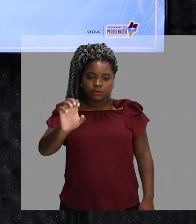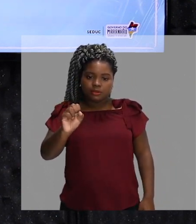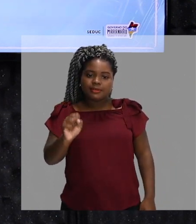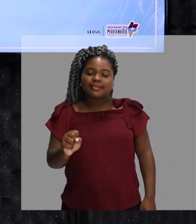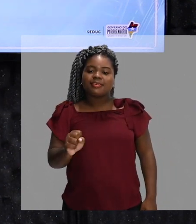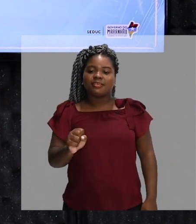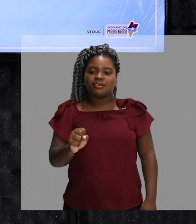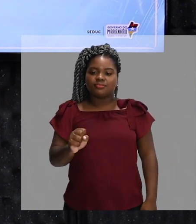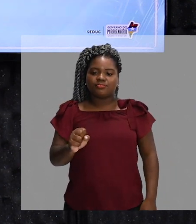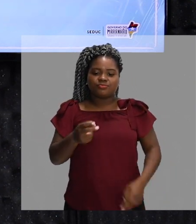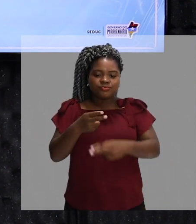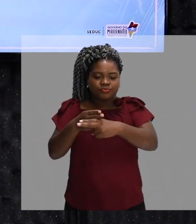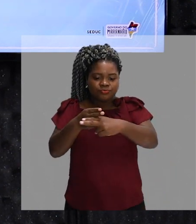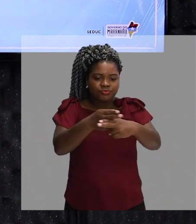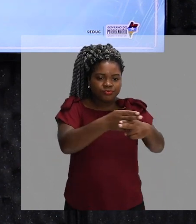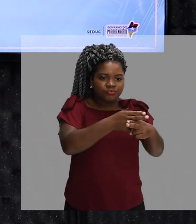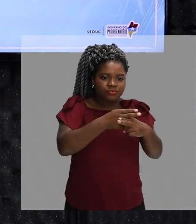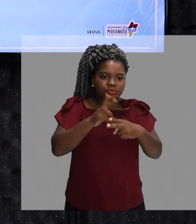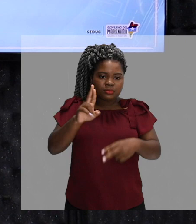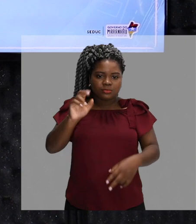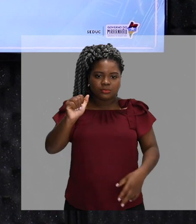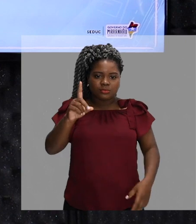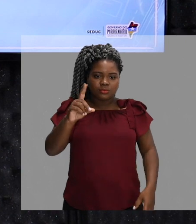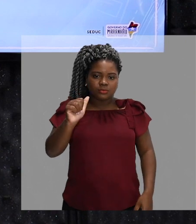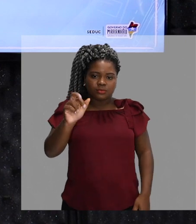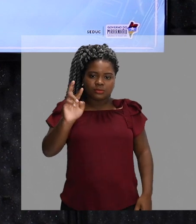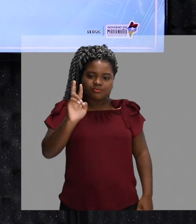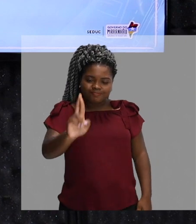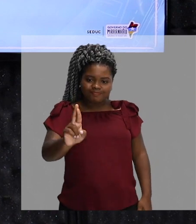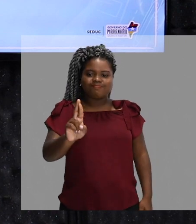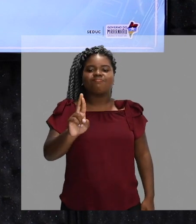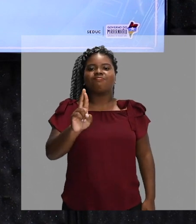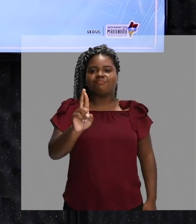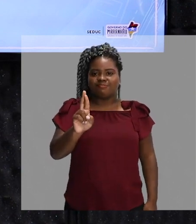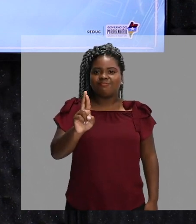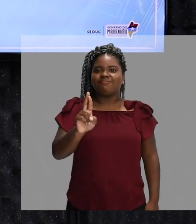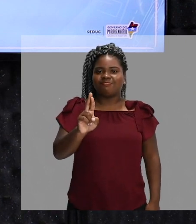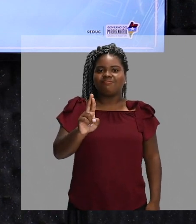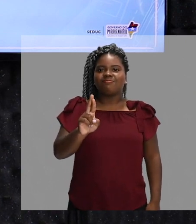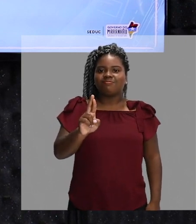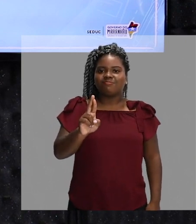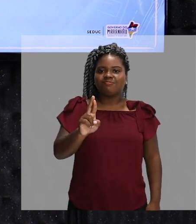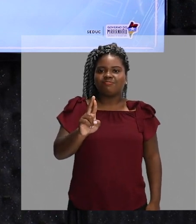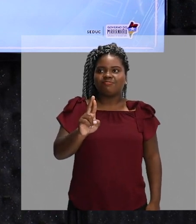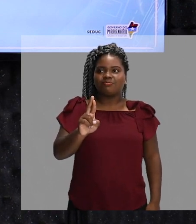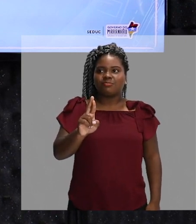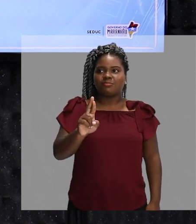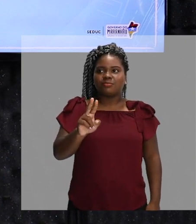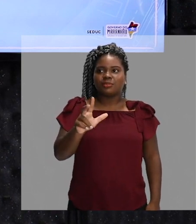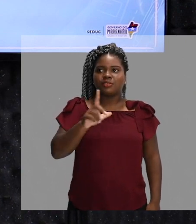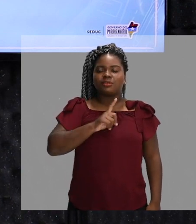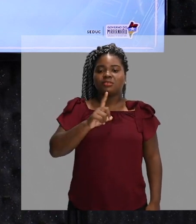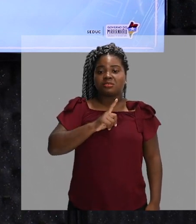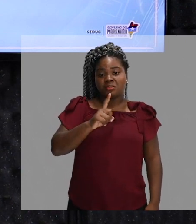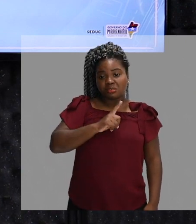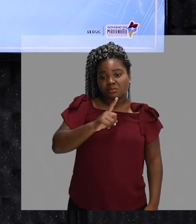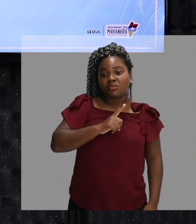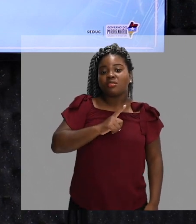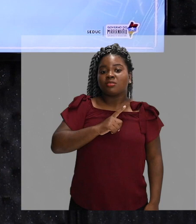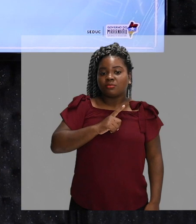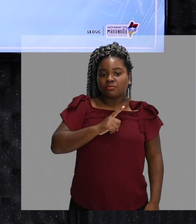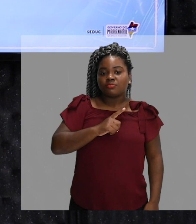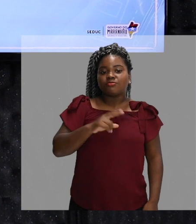os inimigos e guiar suas armas até os alvos. Então, para atingir determinados alvos durante as guerras, os radares também